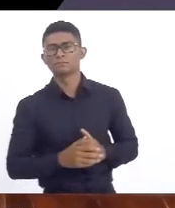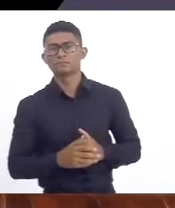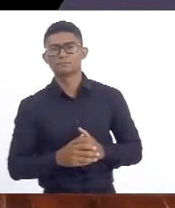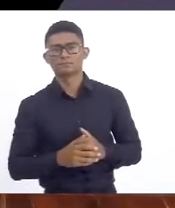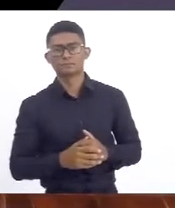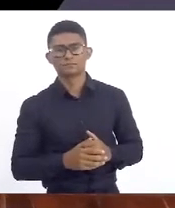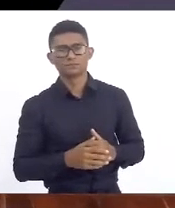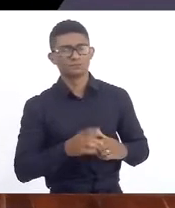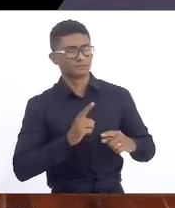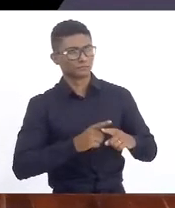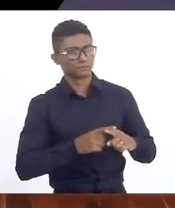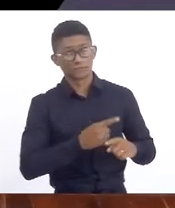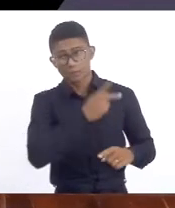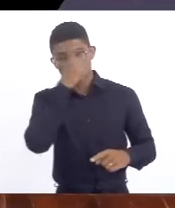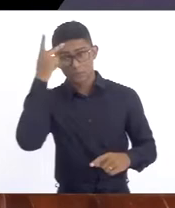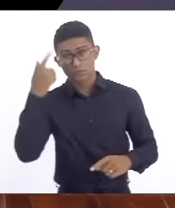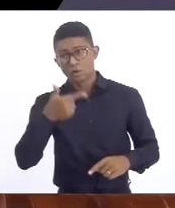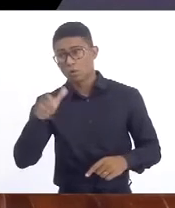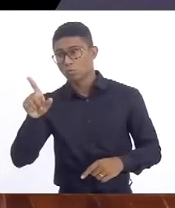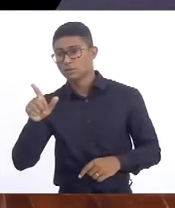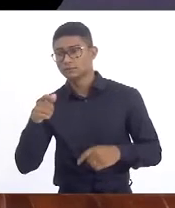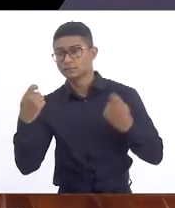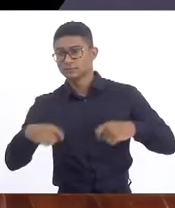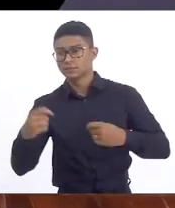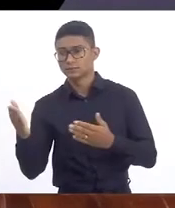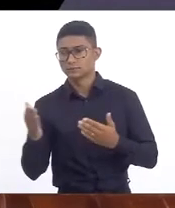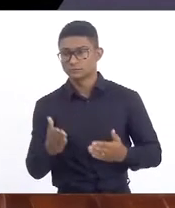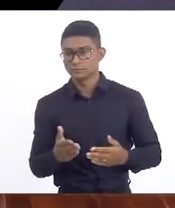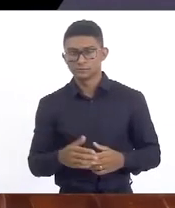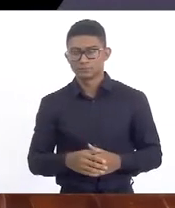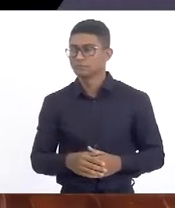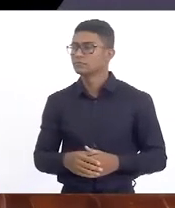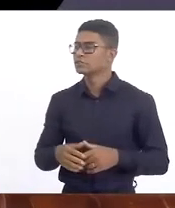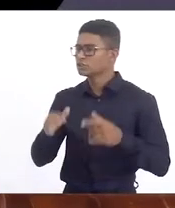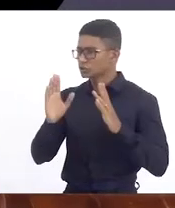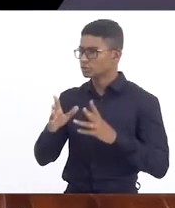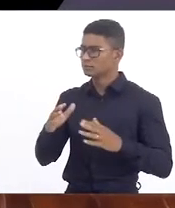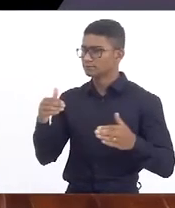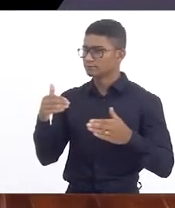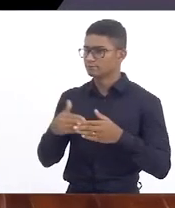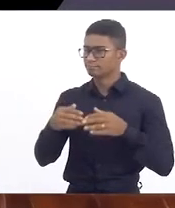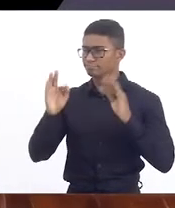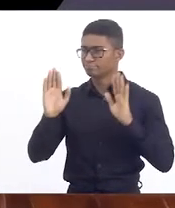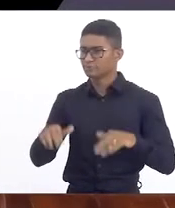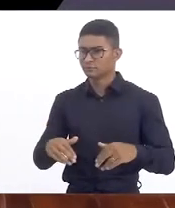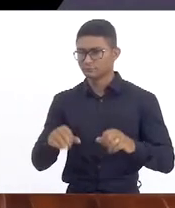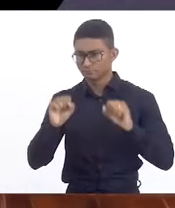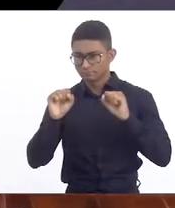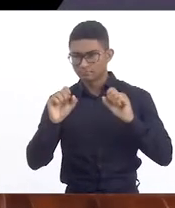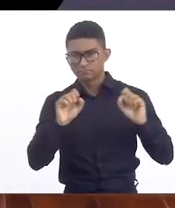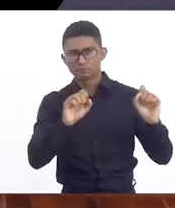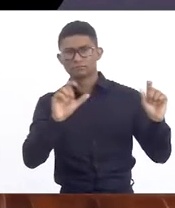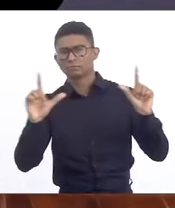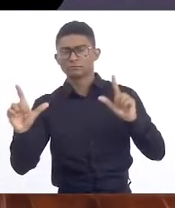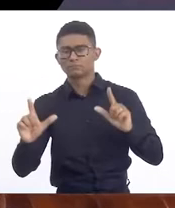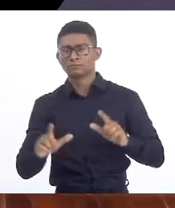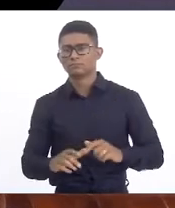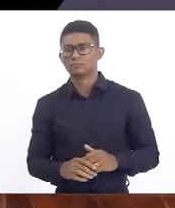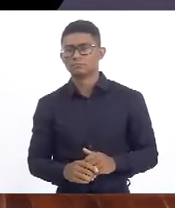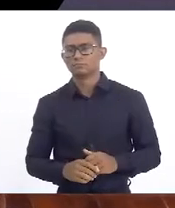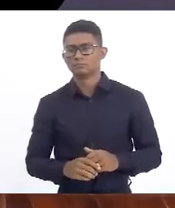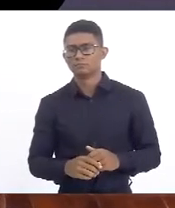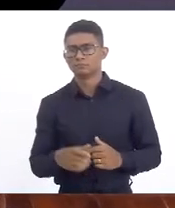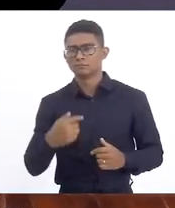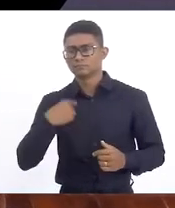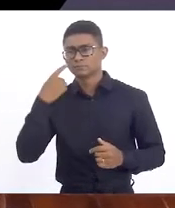ouvir a Genésia. Temos tá que bom, ouvir o presidente do Baixada. Vou fechar aqui. Pô, não, então, obrigado. Anda mais um pouquinho. Vou mostrar as etapas.